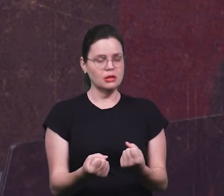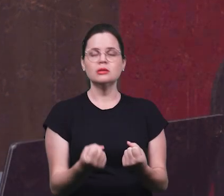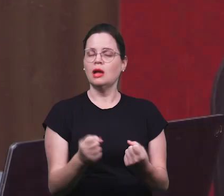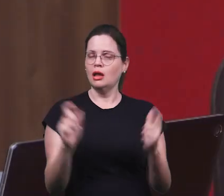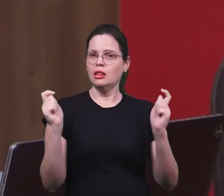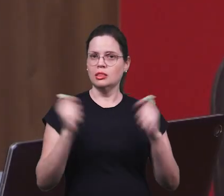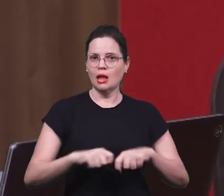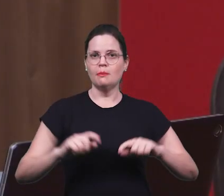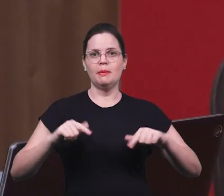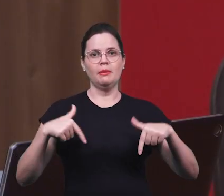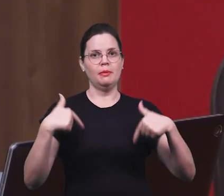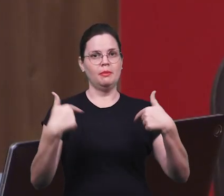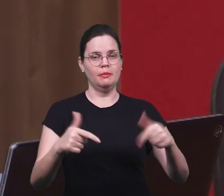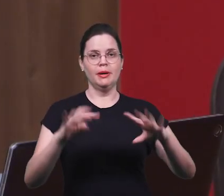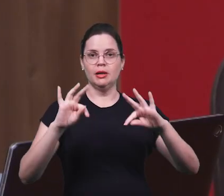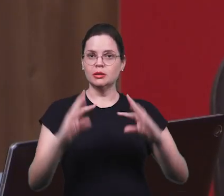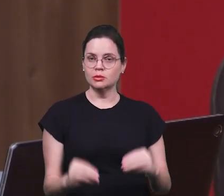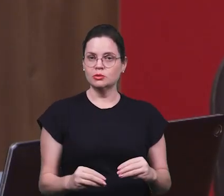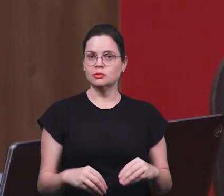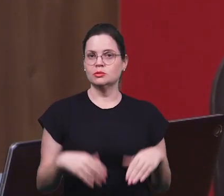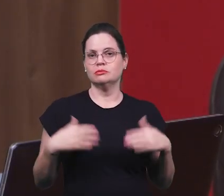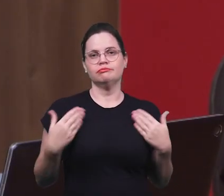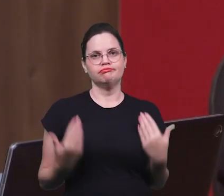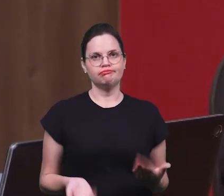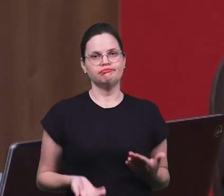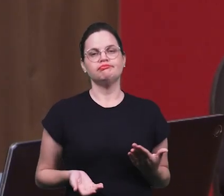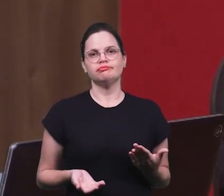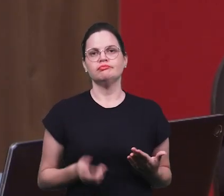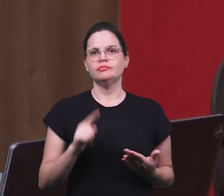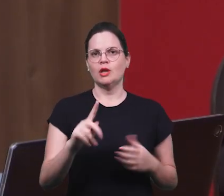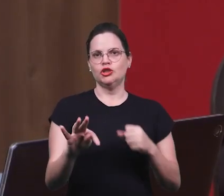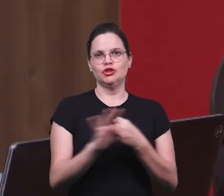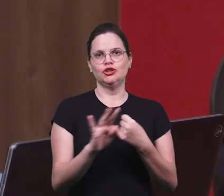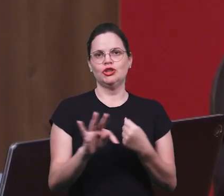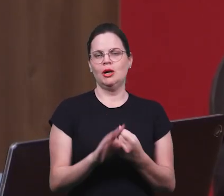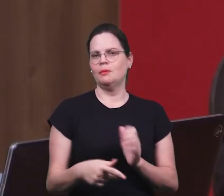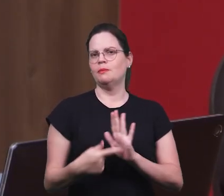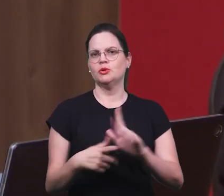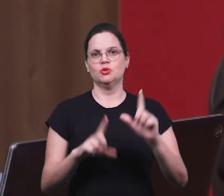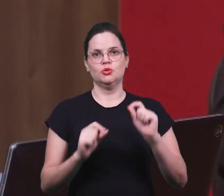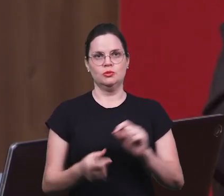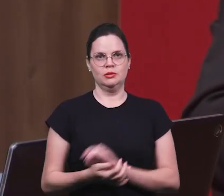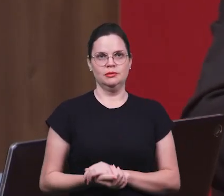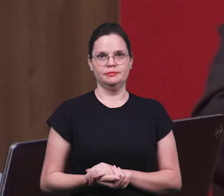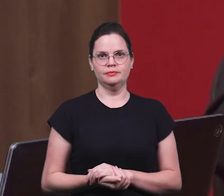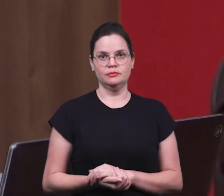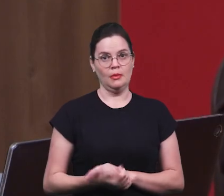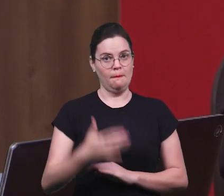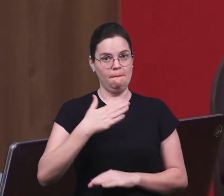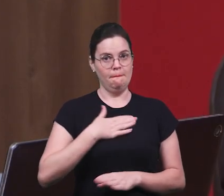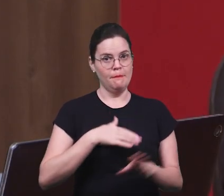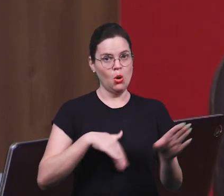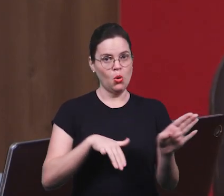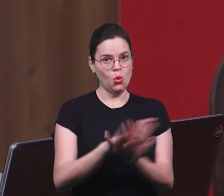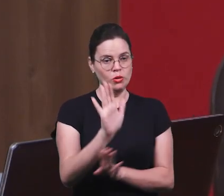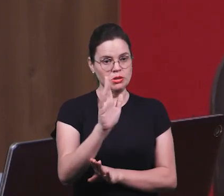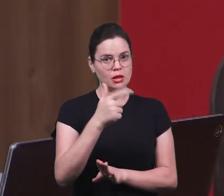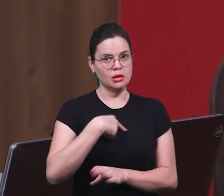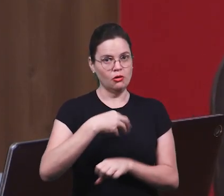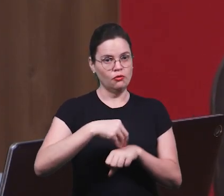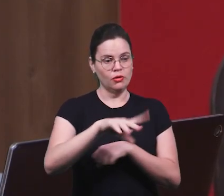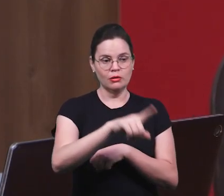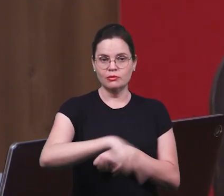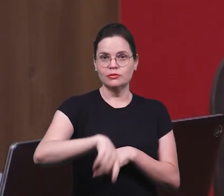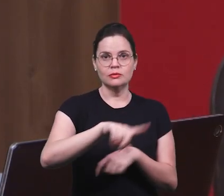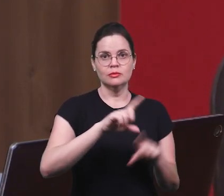coisas. Então, a colocação aqui de Tiago, ele diz assim, olha, o meu conselho, o meu entendimento é